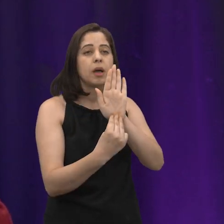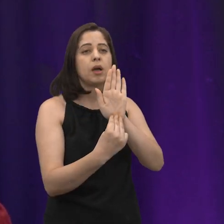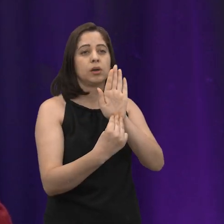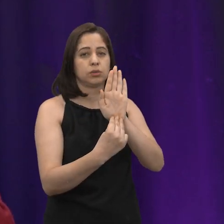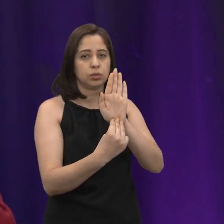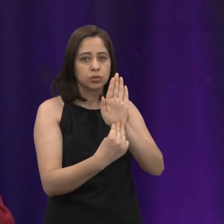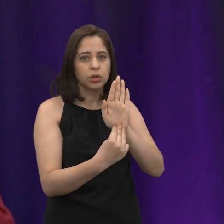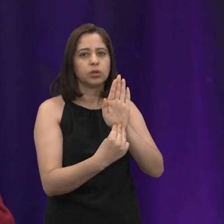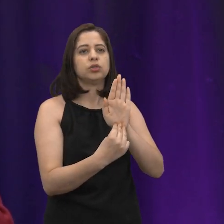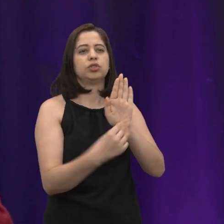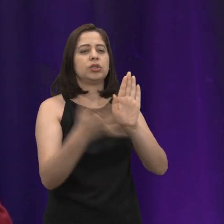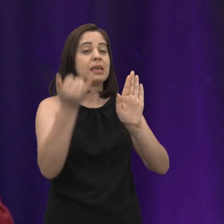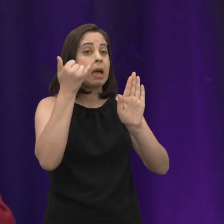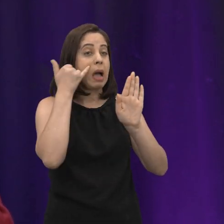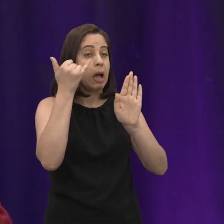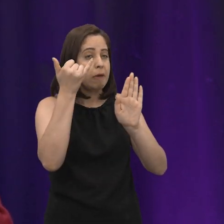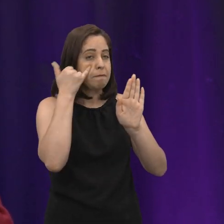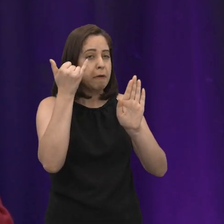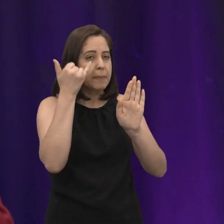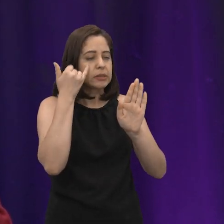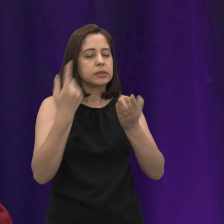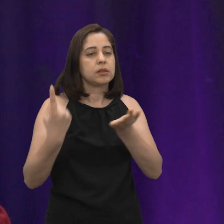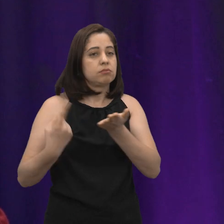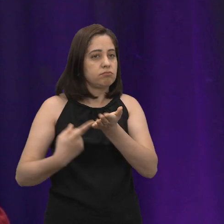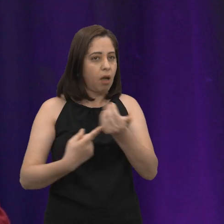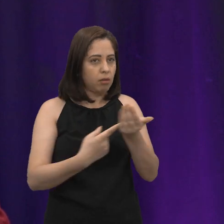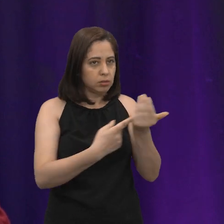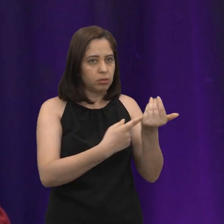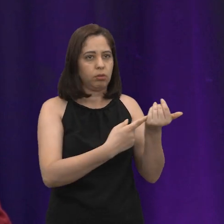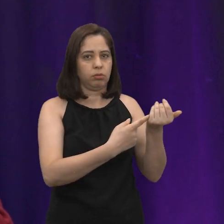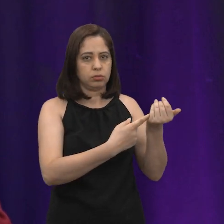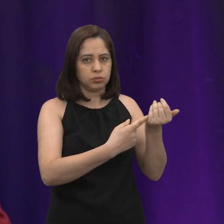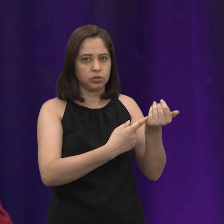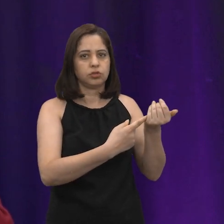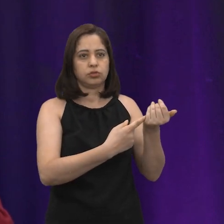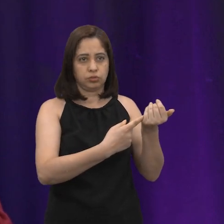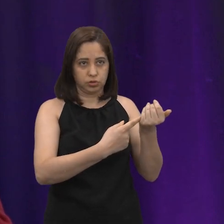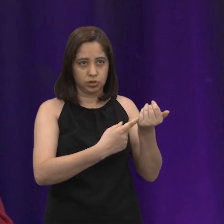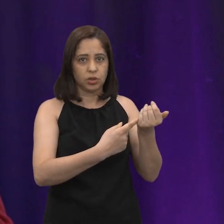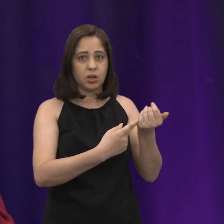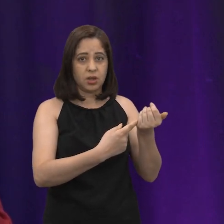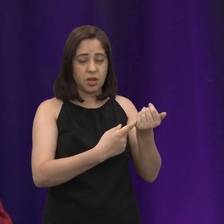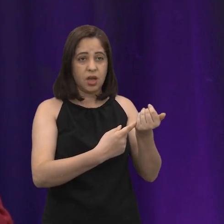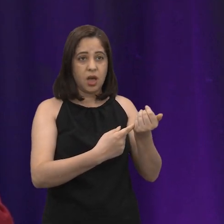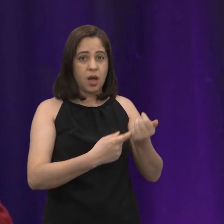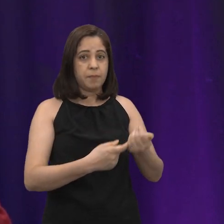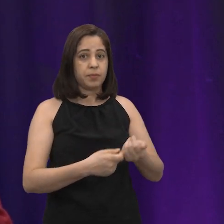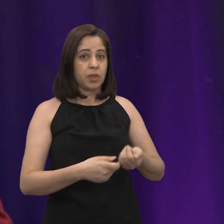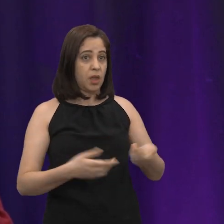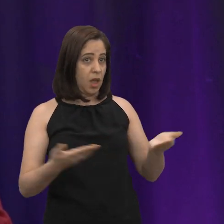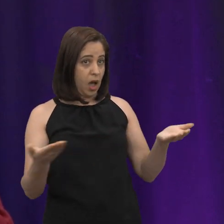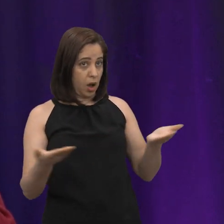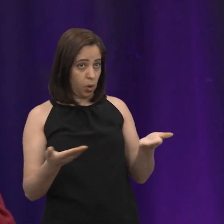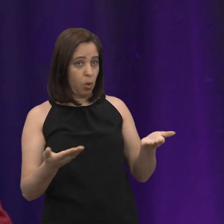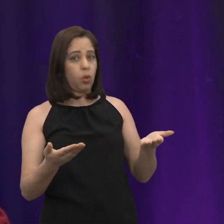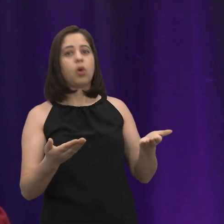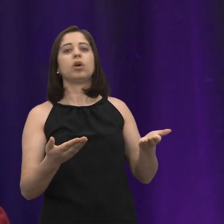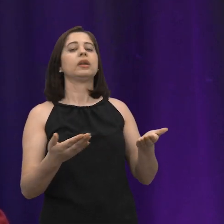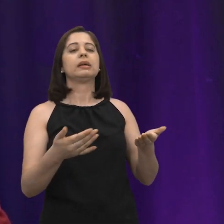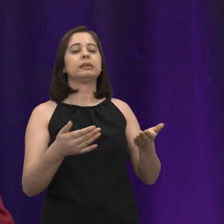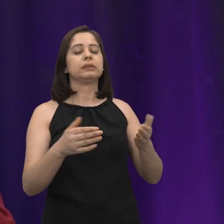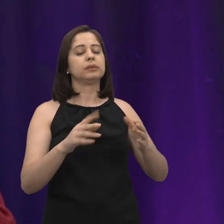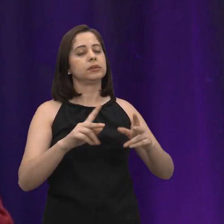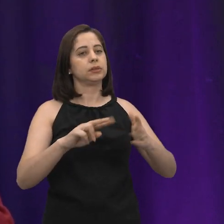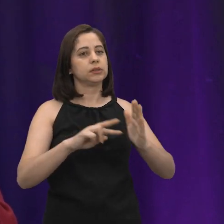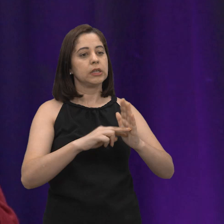qualidade do ponto de vista informacional e tecnológico, puderam e geram informações que a gente chama de georreferenciadas,